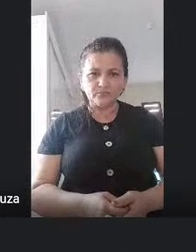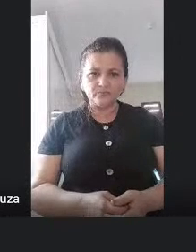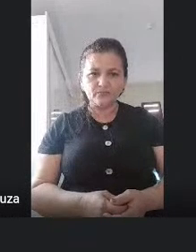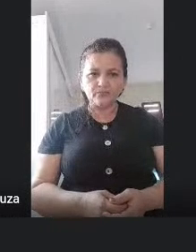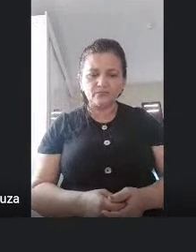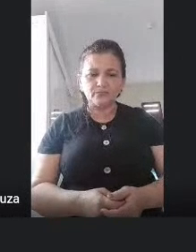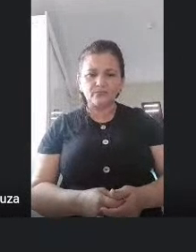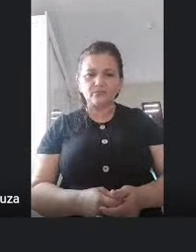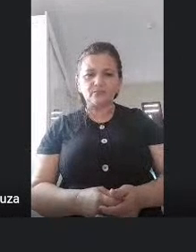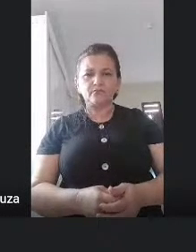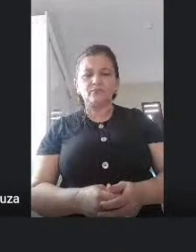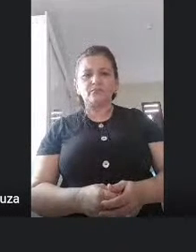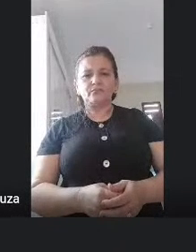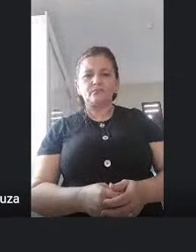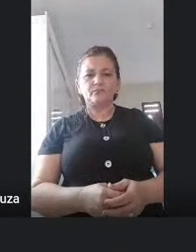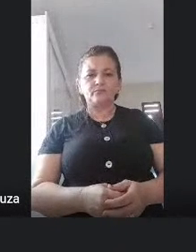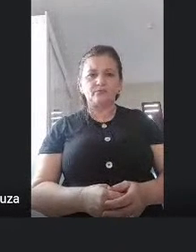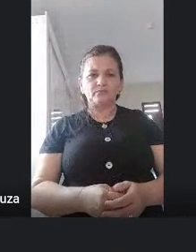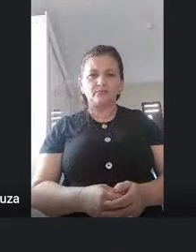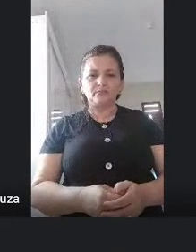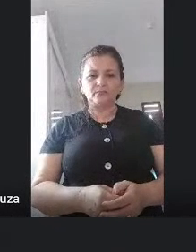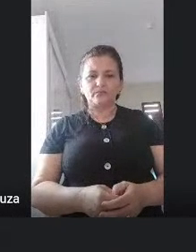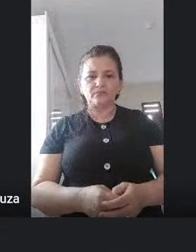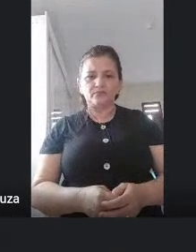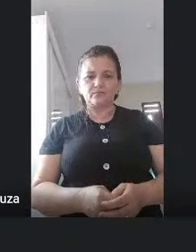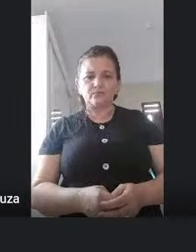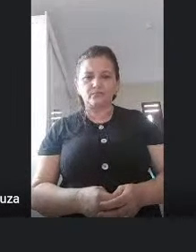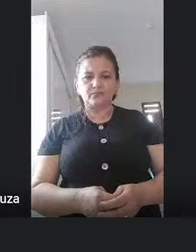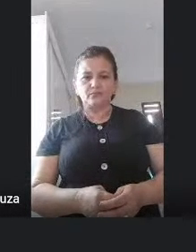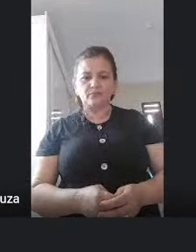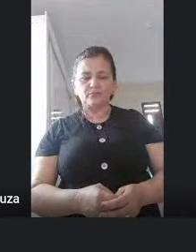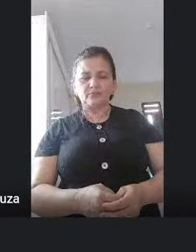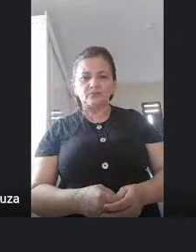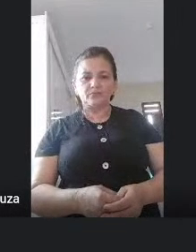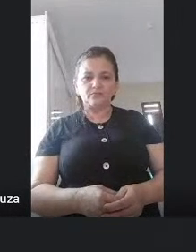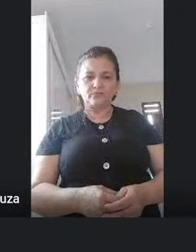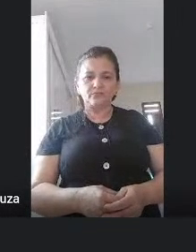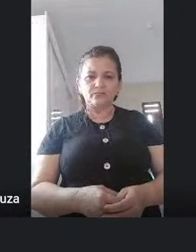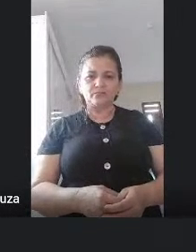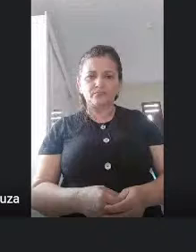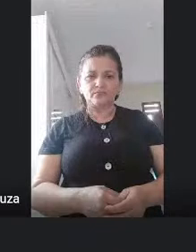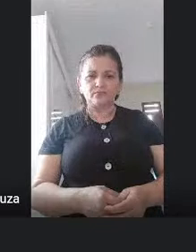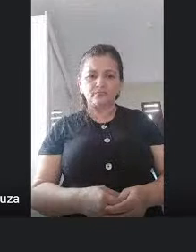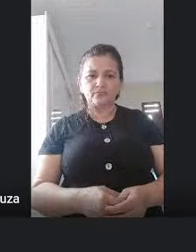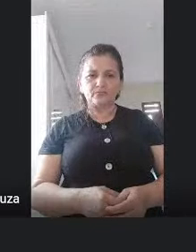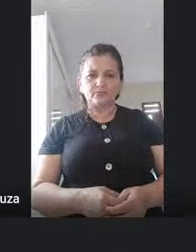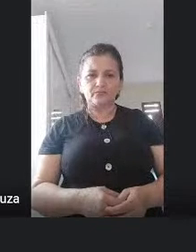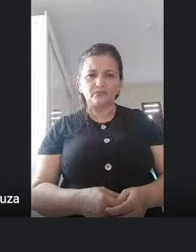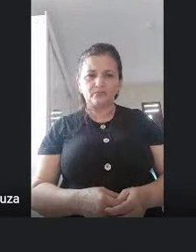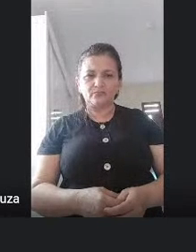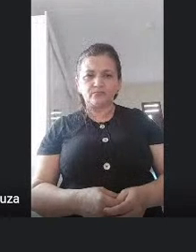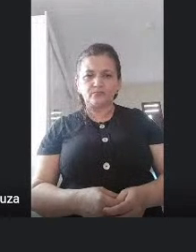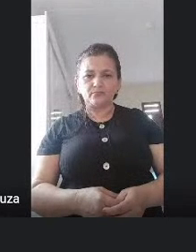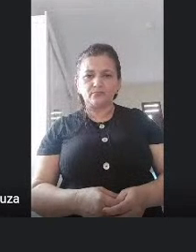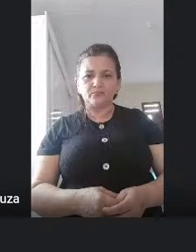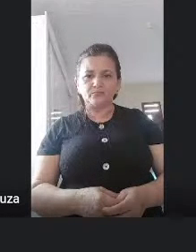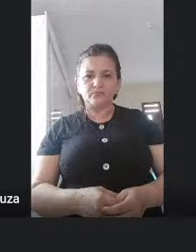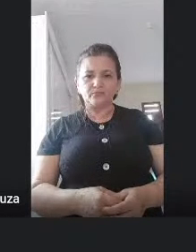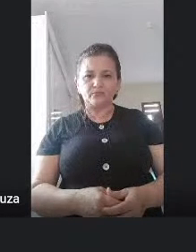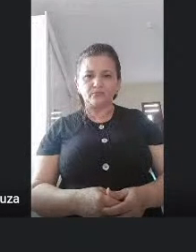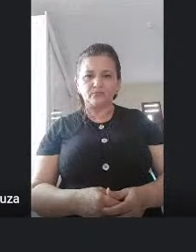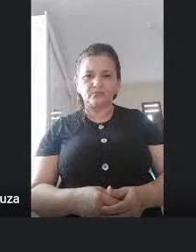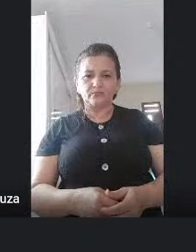enquanto docente de instituição pública, enquanto pesquisador, que o nosso papel na universidade